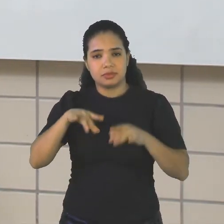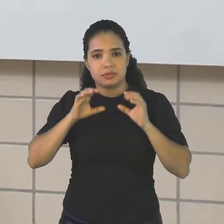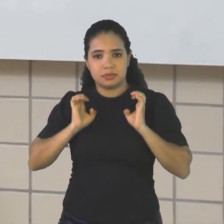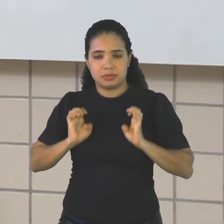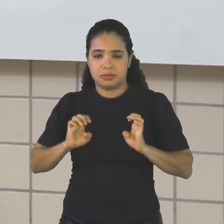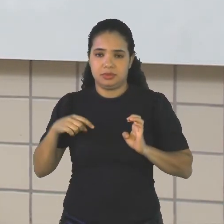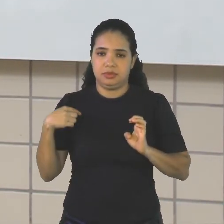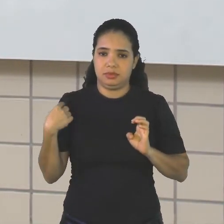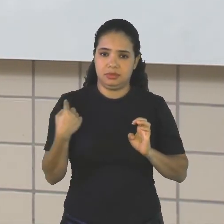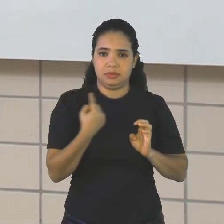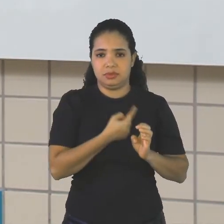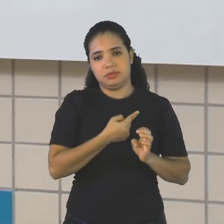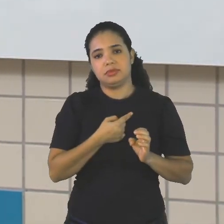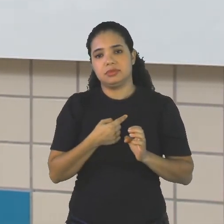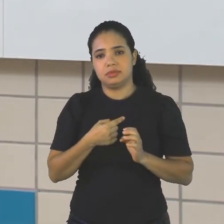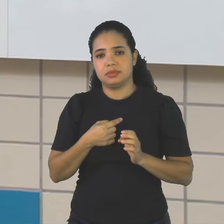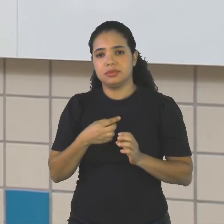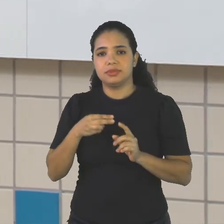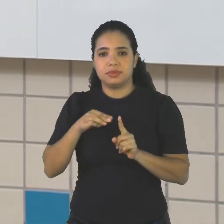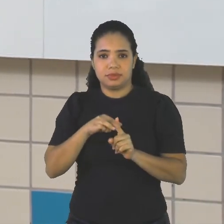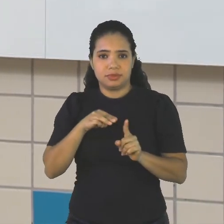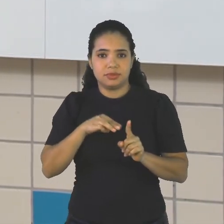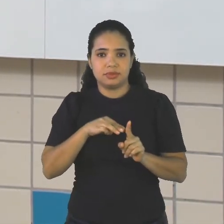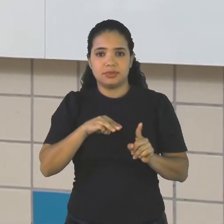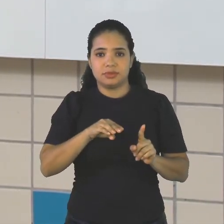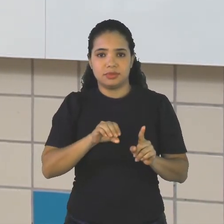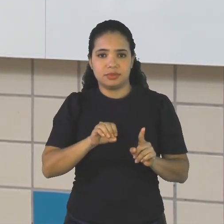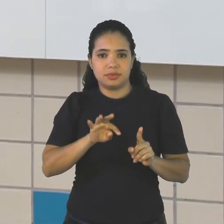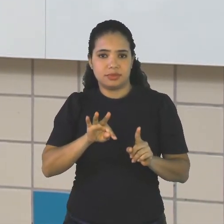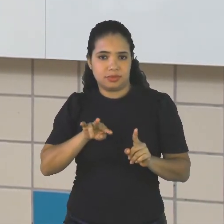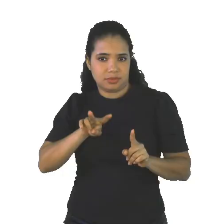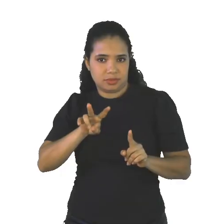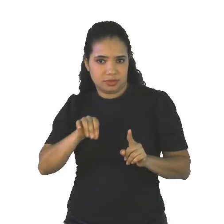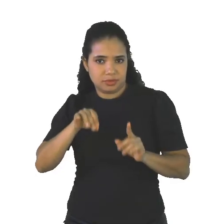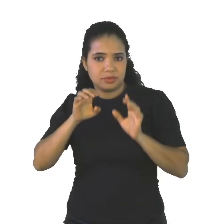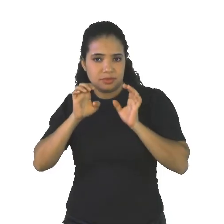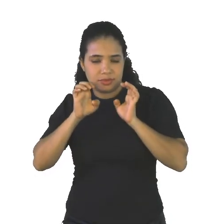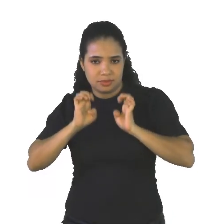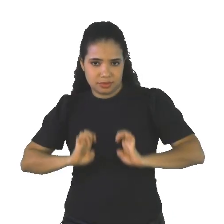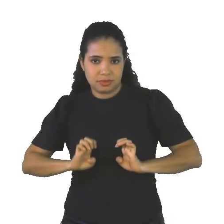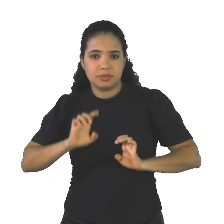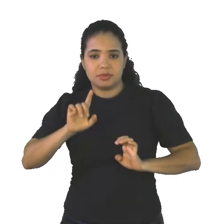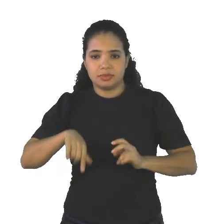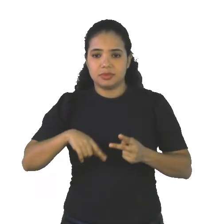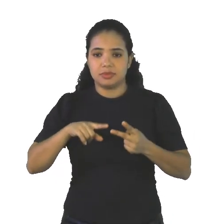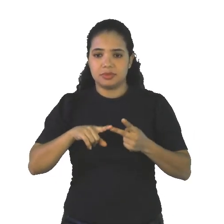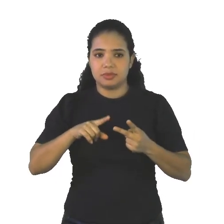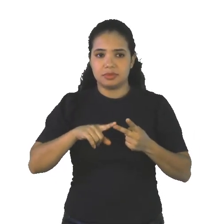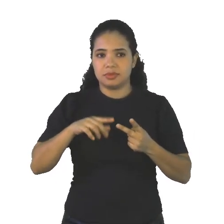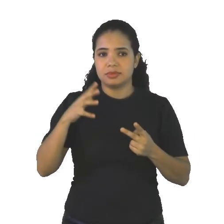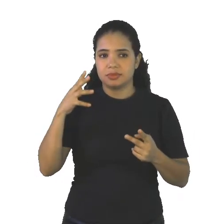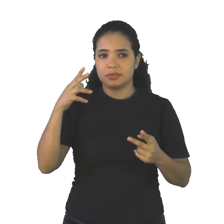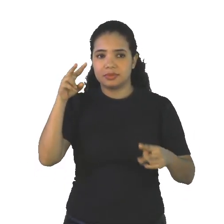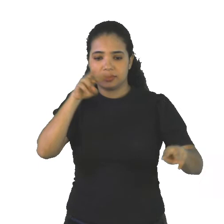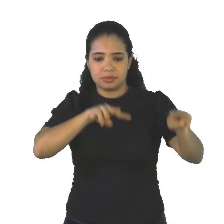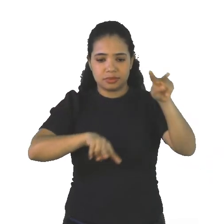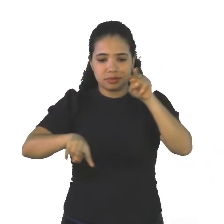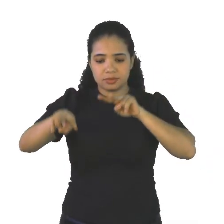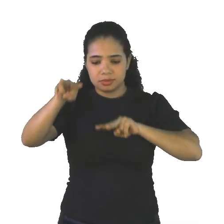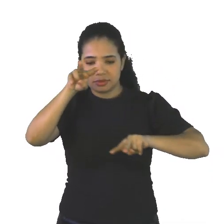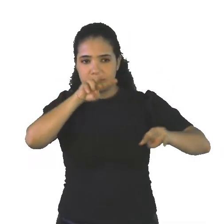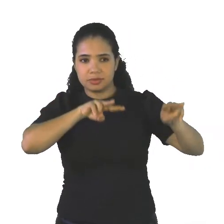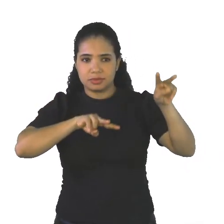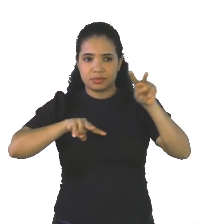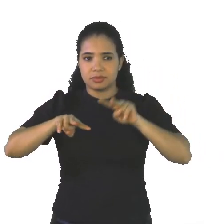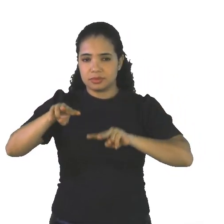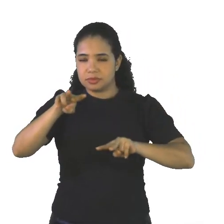nosso, tá? Um motivo ético. Outro motivo é o motivo estético, né? Motivo estético, uma vez que as pessoas apreciam a